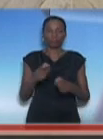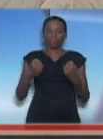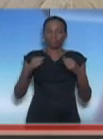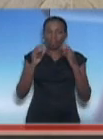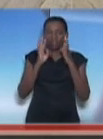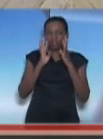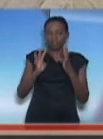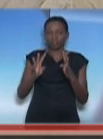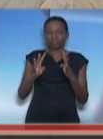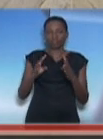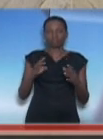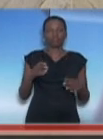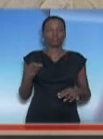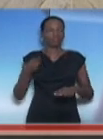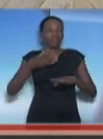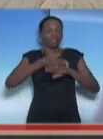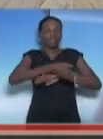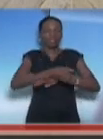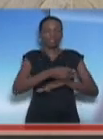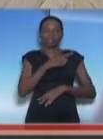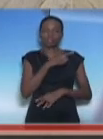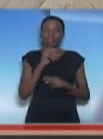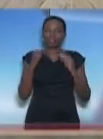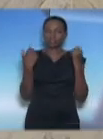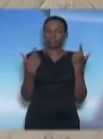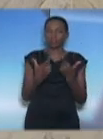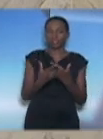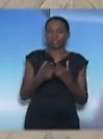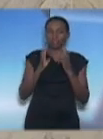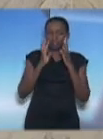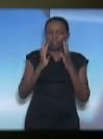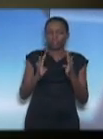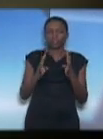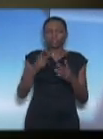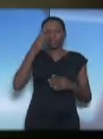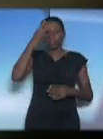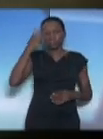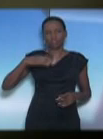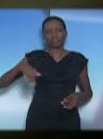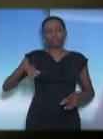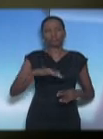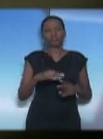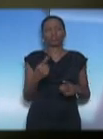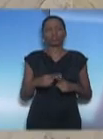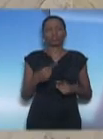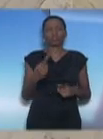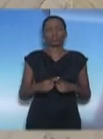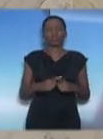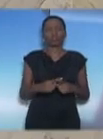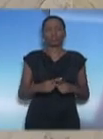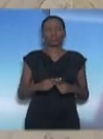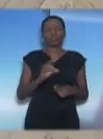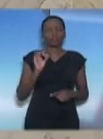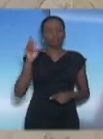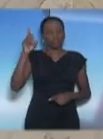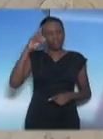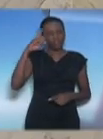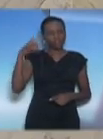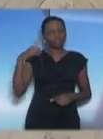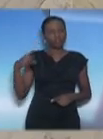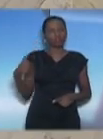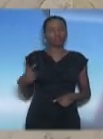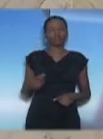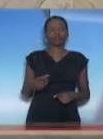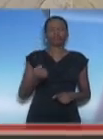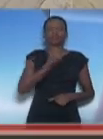nas entradas da Câmara Municipal, da Assembleia Legislativa, quanto à atenção desses indivíduos. porque, por incrível que pareça, cada dia aumenta